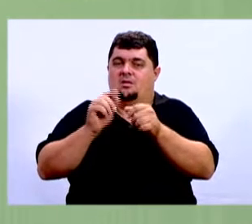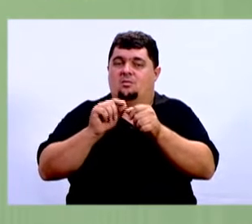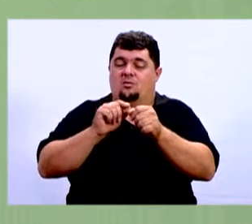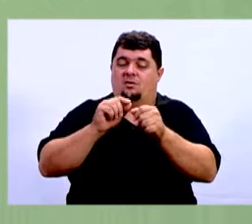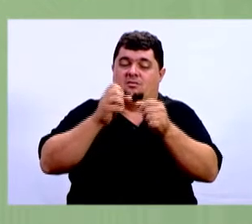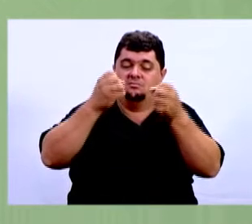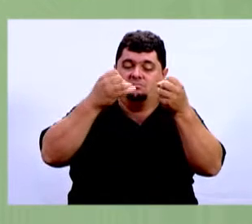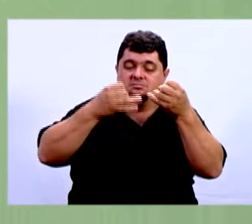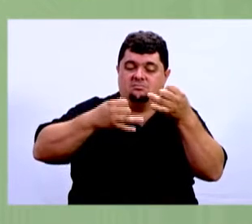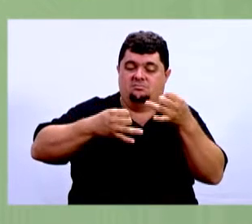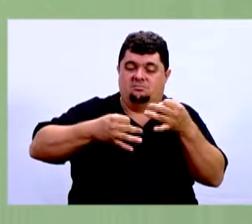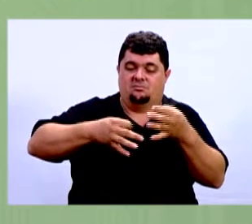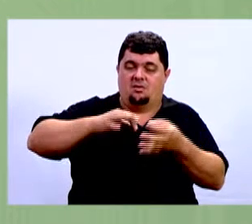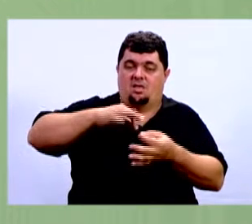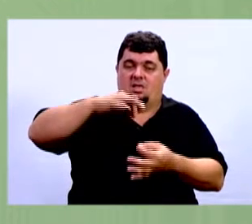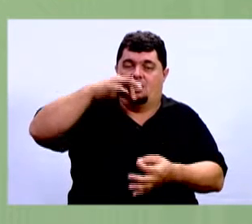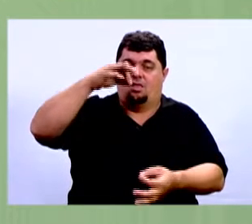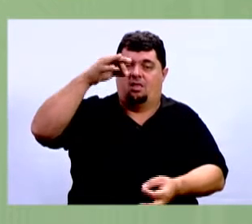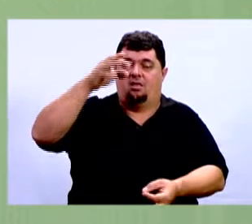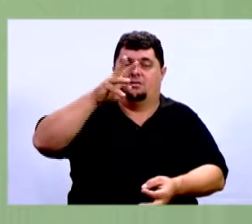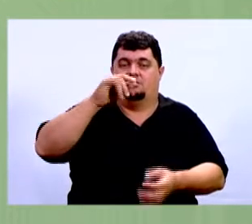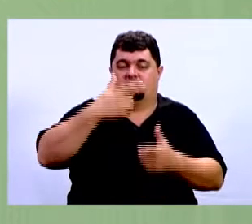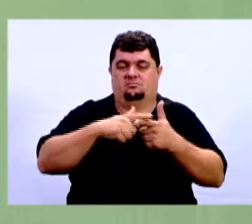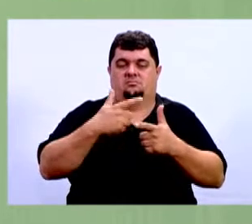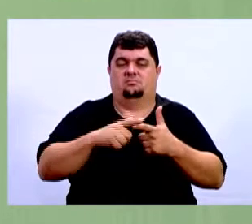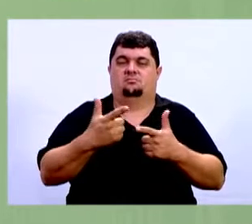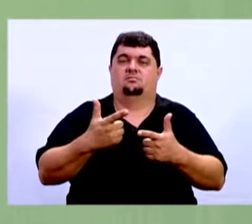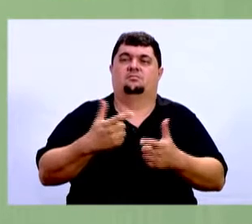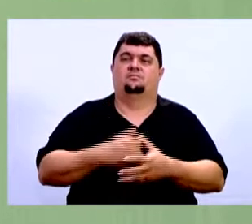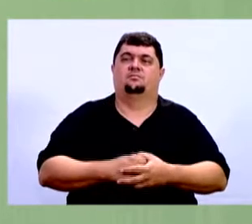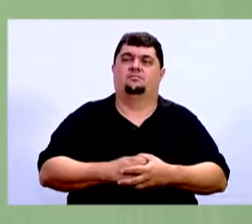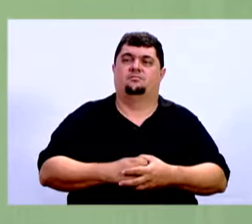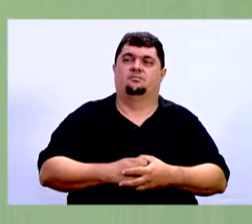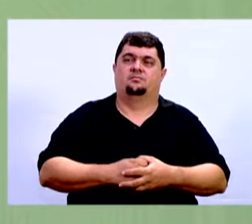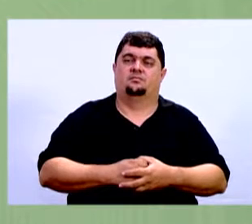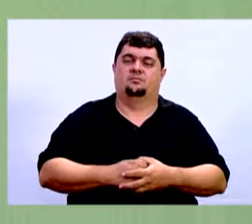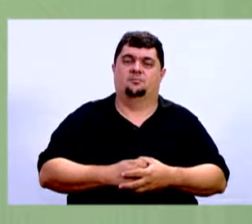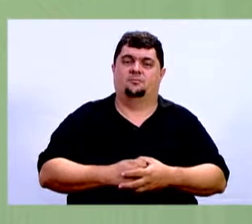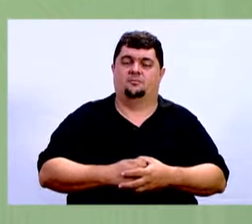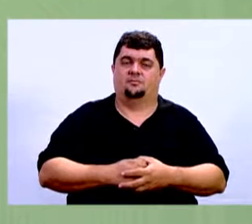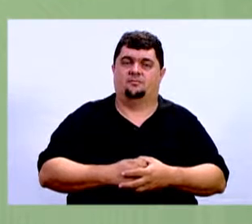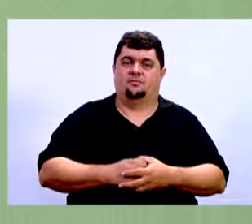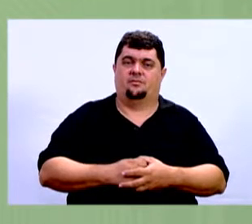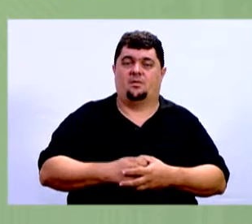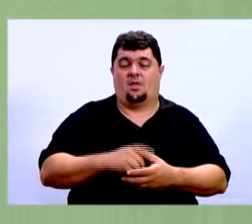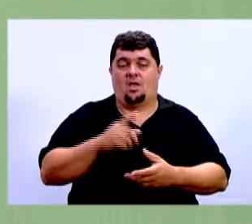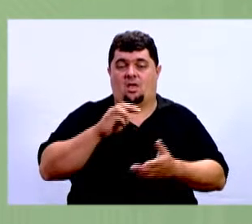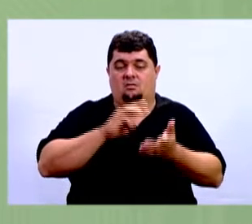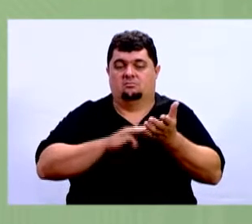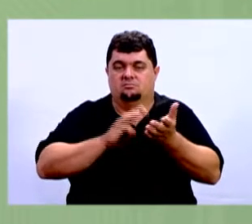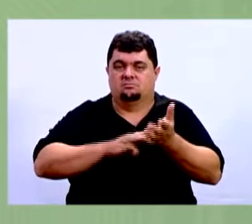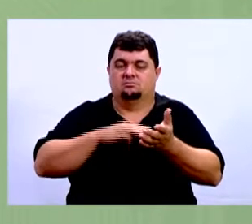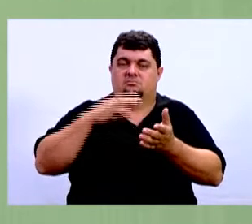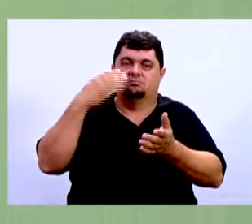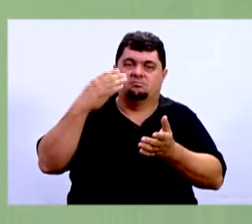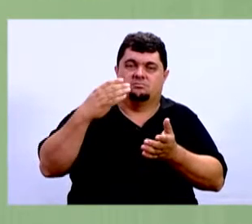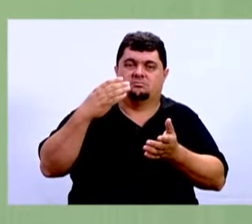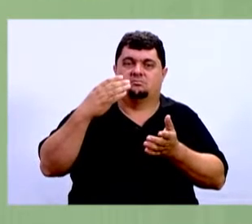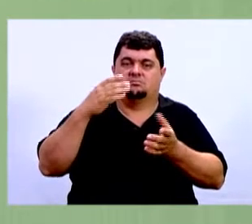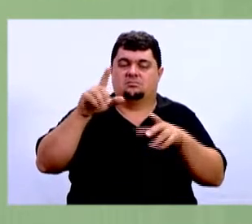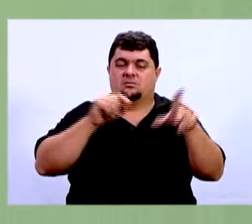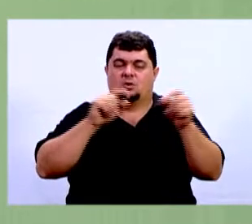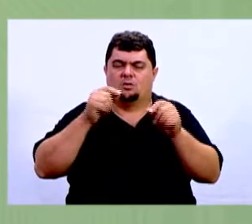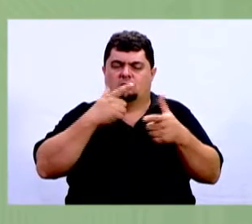descrição do seu problema. E esses procedimentos se assemelham ao método científico, que consiste em determinar